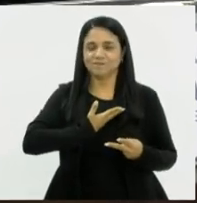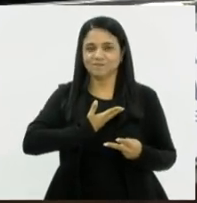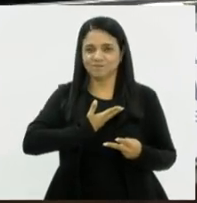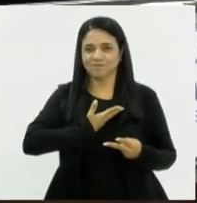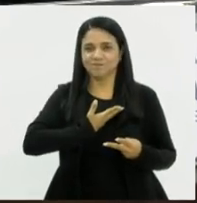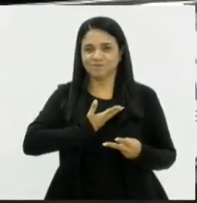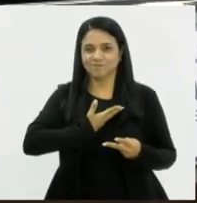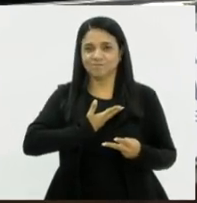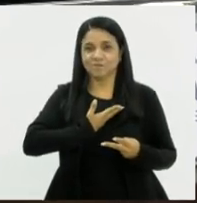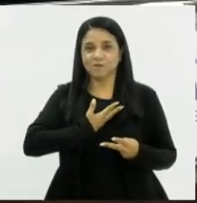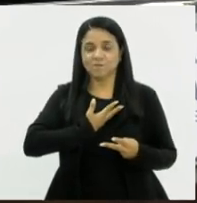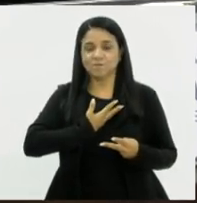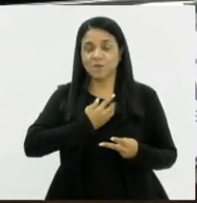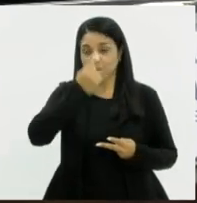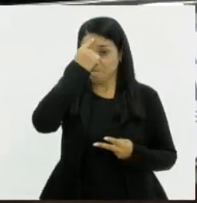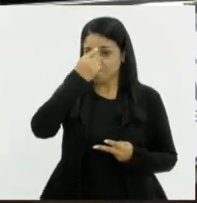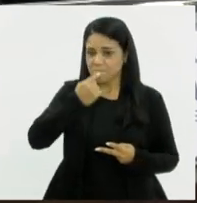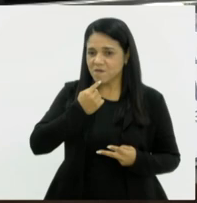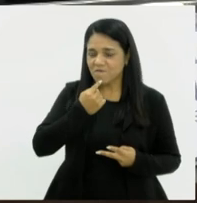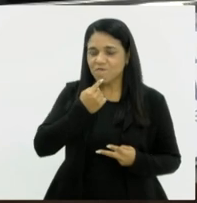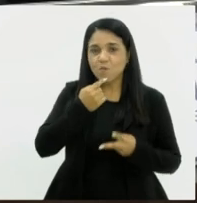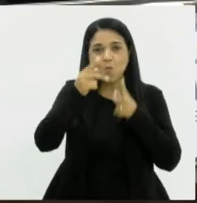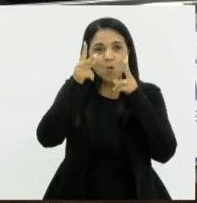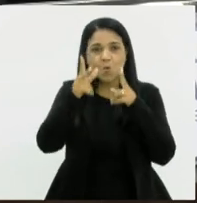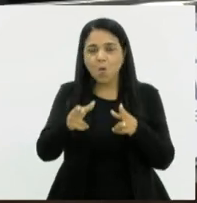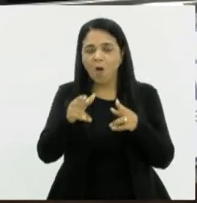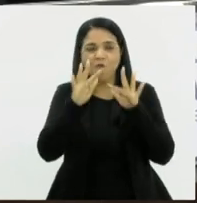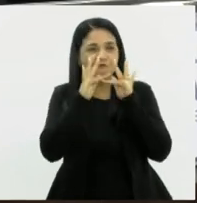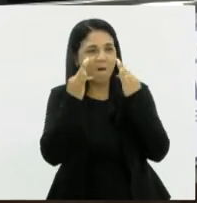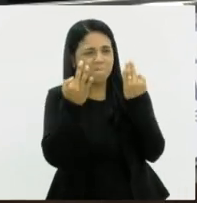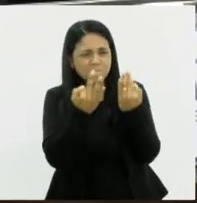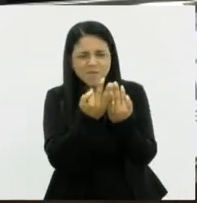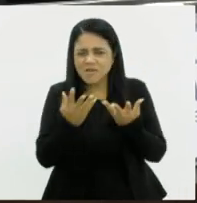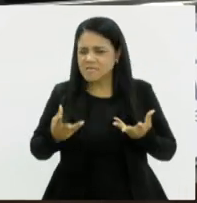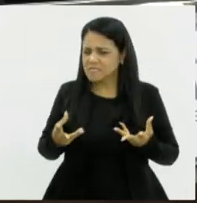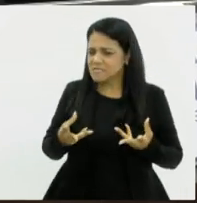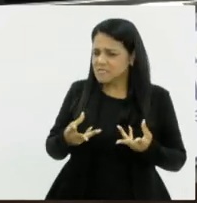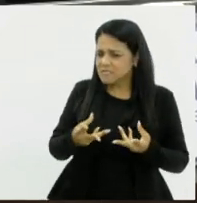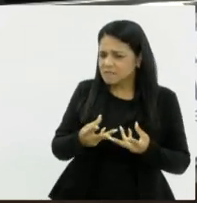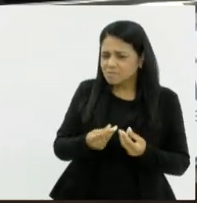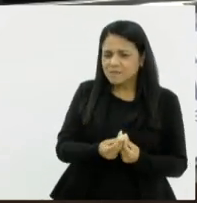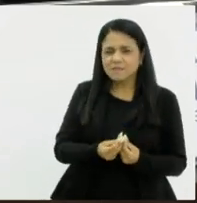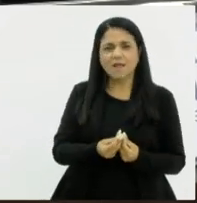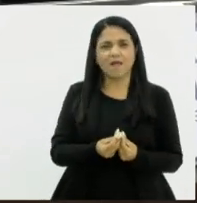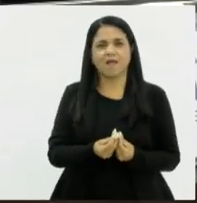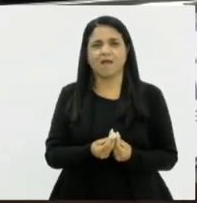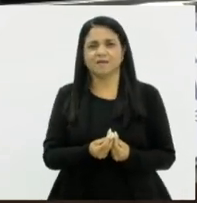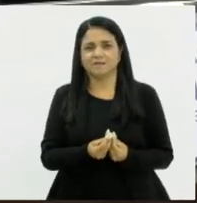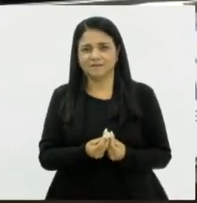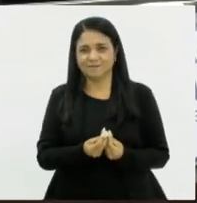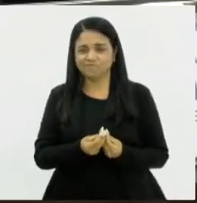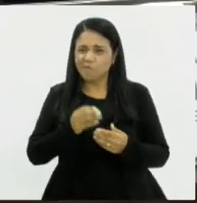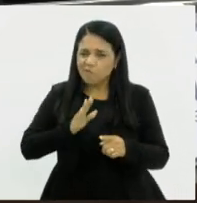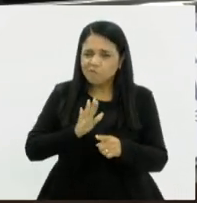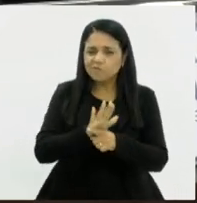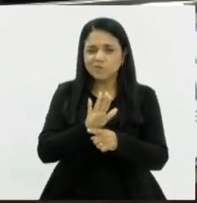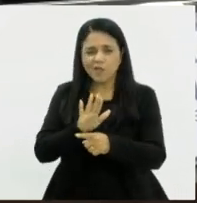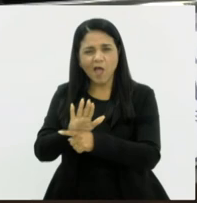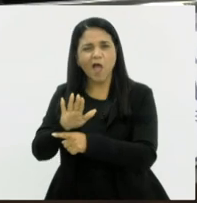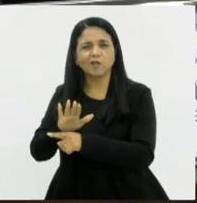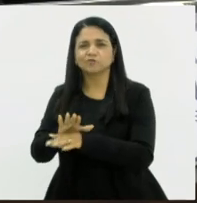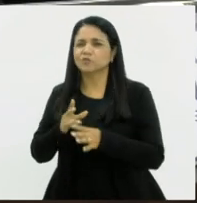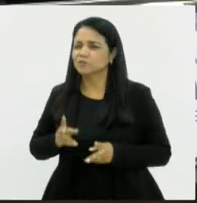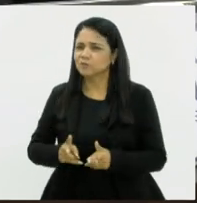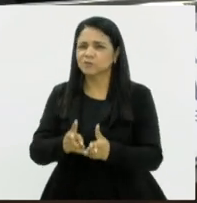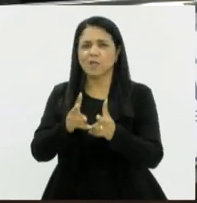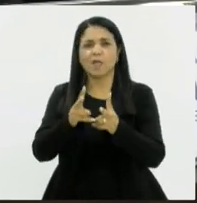o nosso perfil, perfil de família, perfil de sensibilidade, perfil de... está sempre ajudando o próximo,